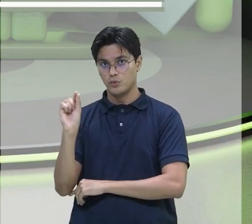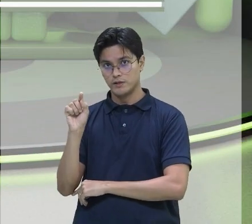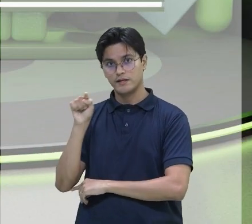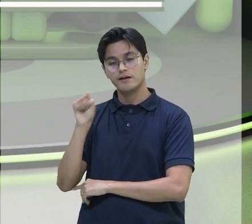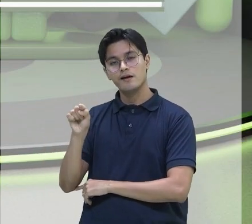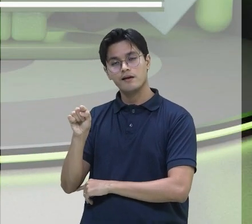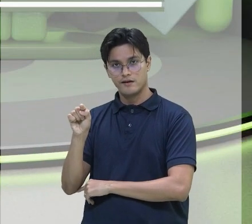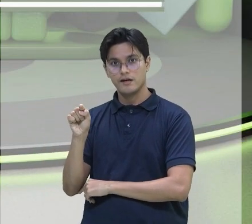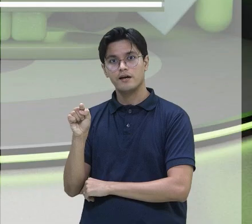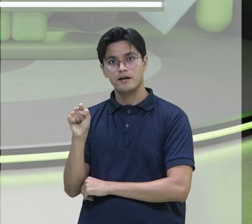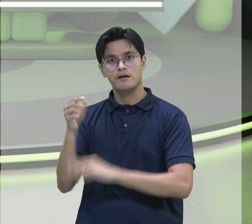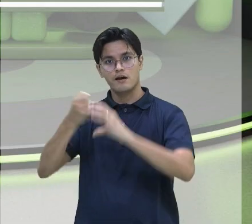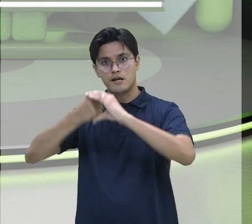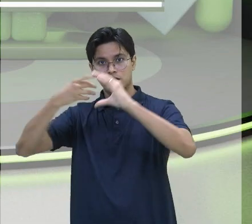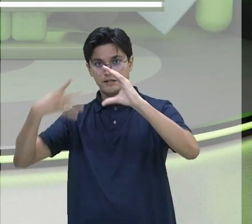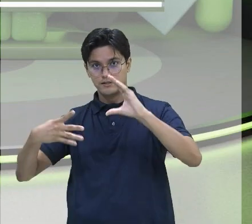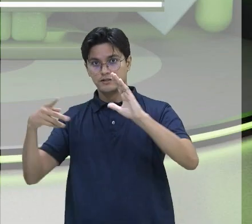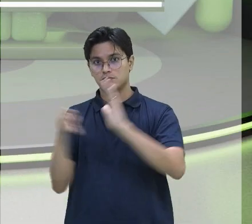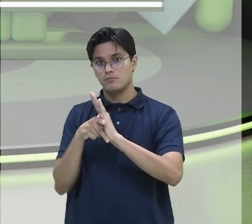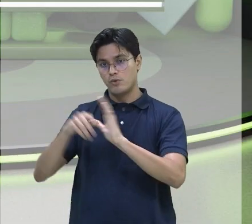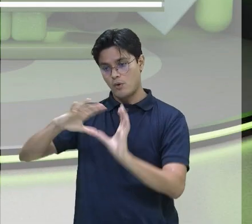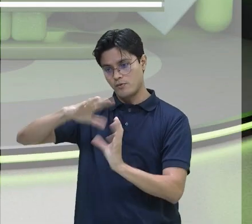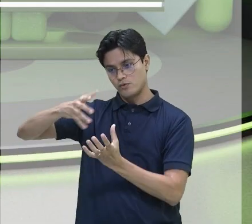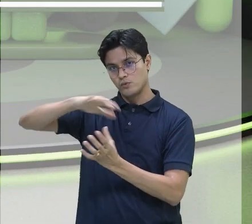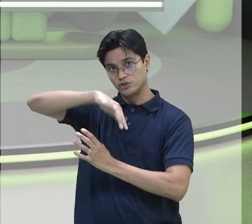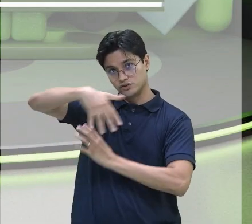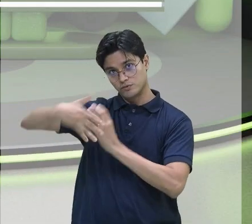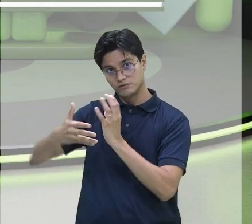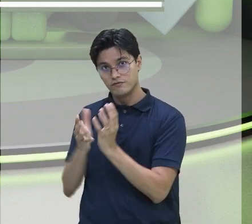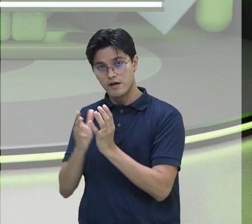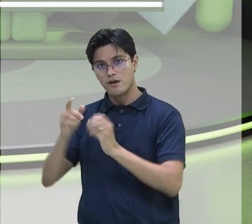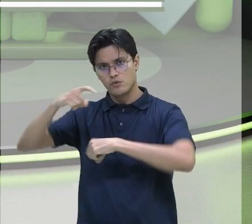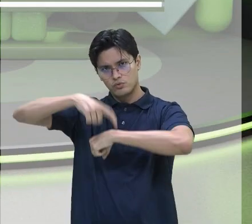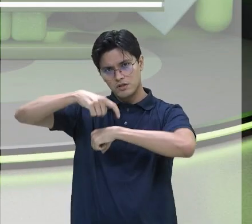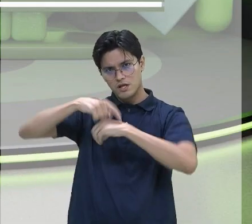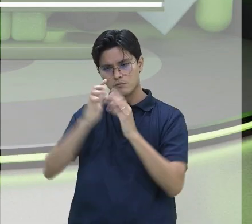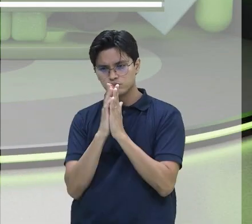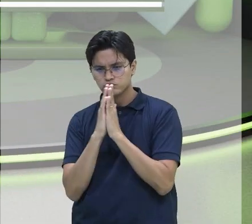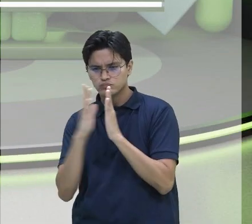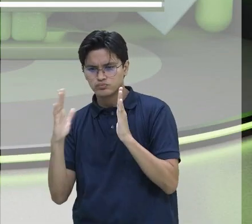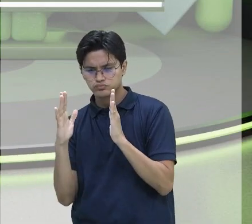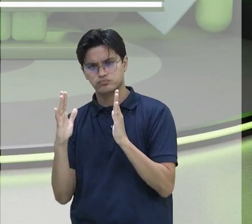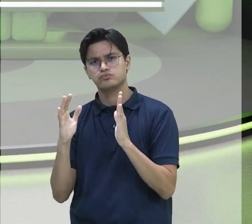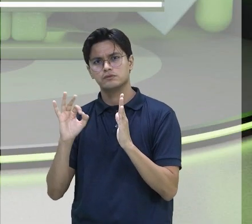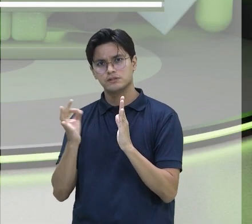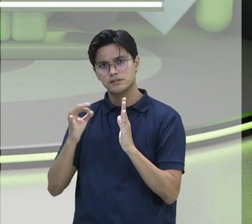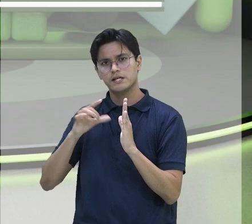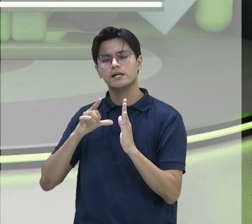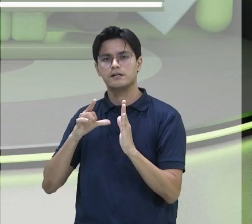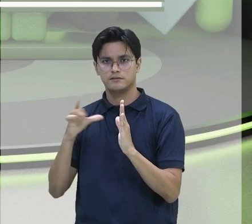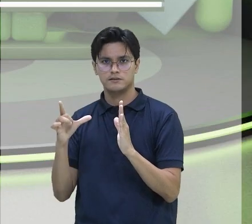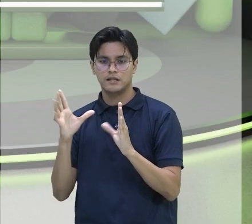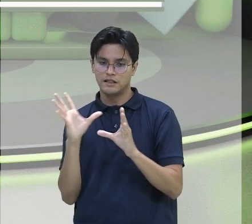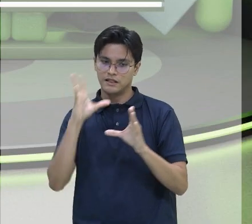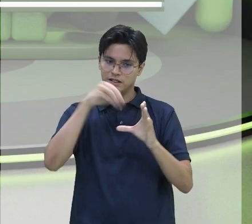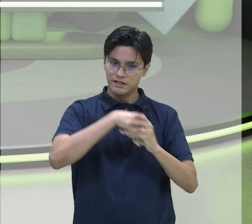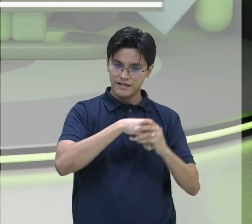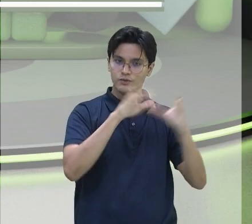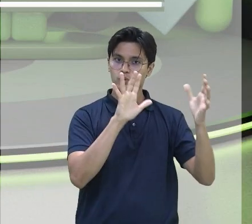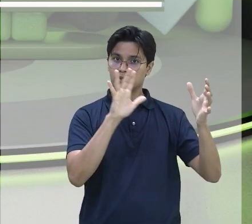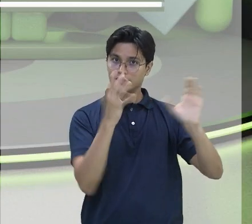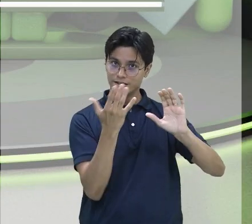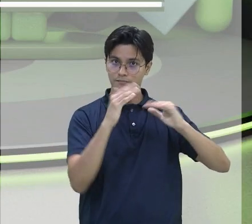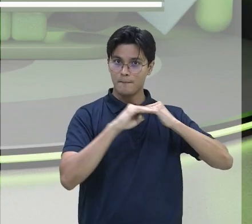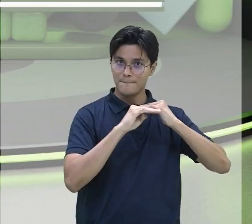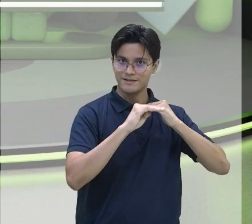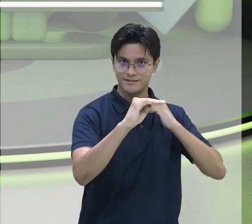atmosféricas momentâneas de um clima padrão, né, de tempo ao longo de anos.